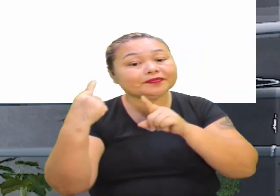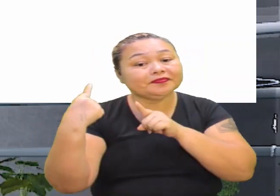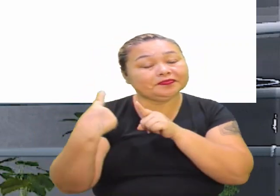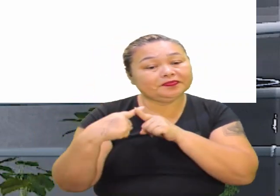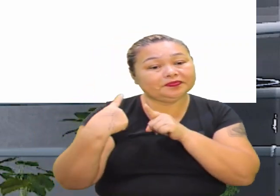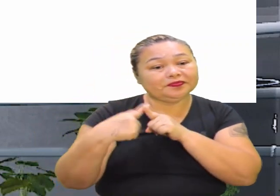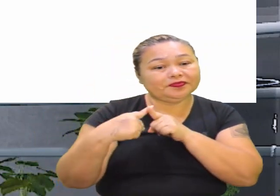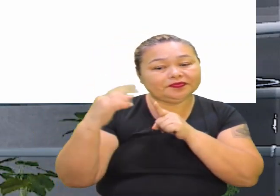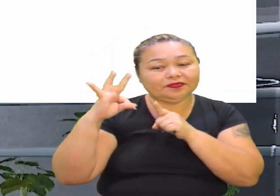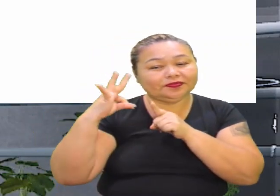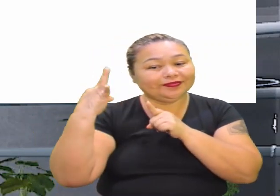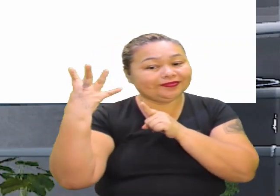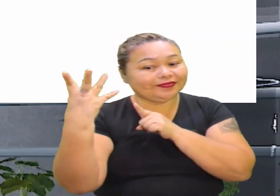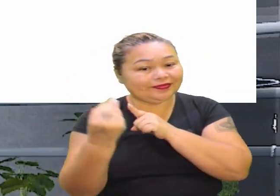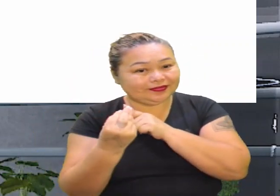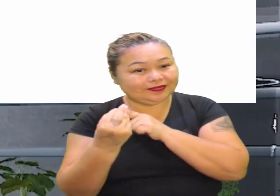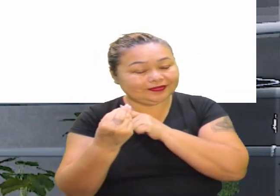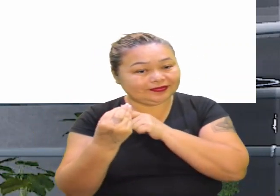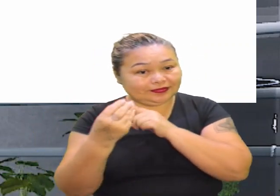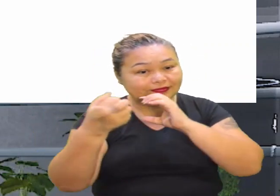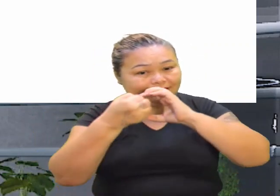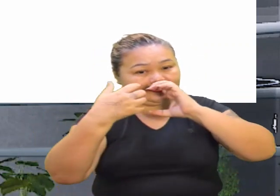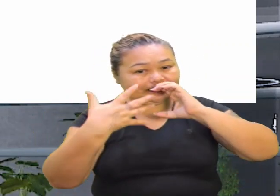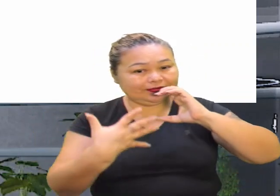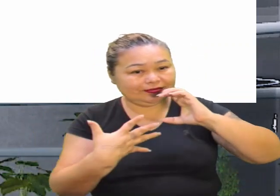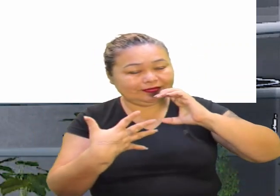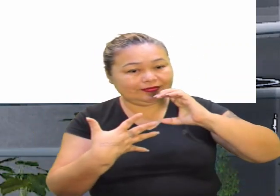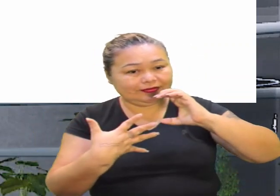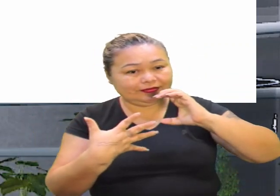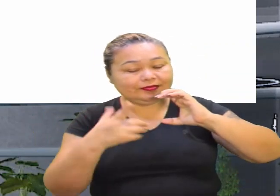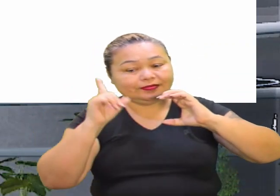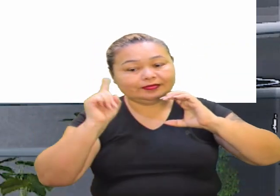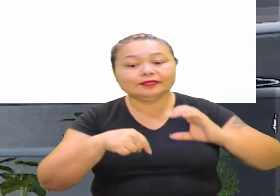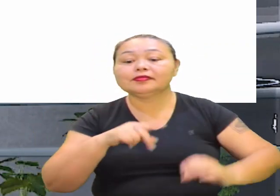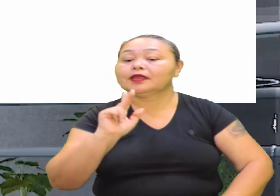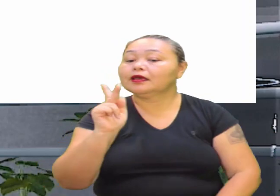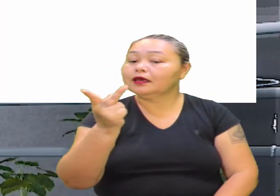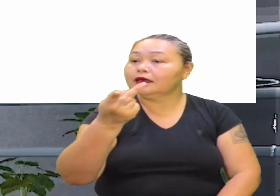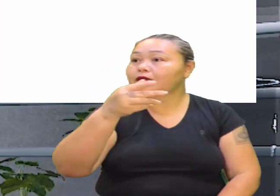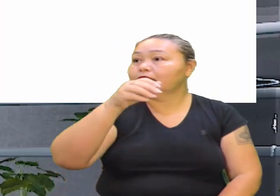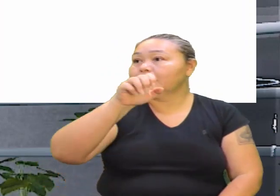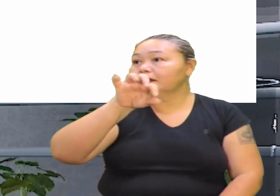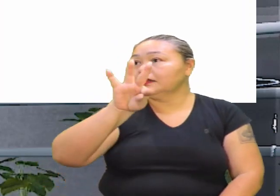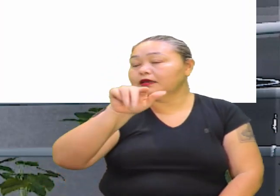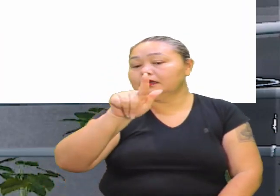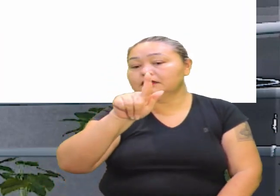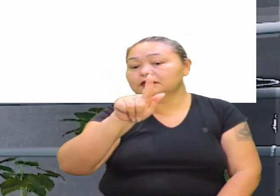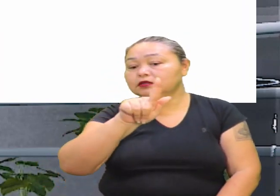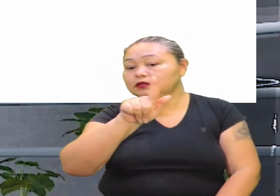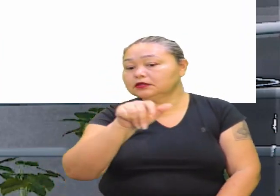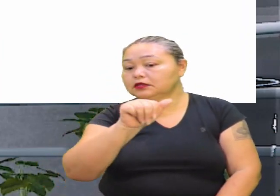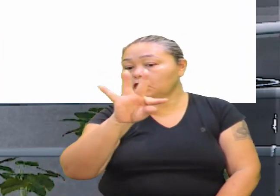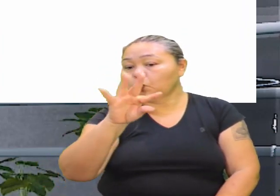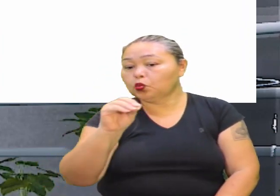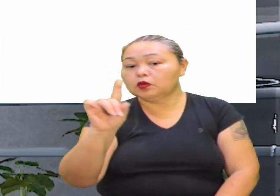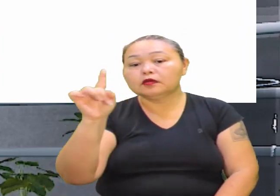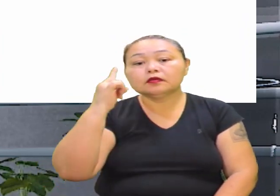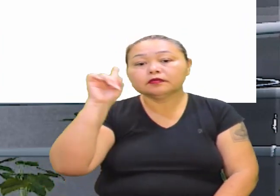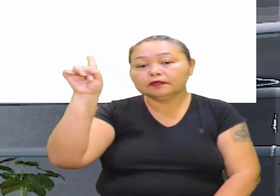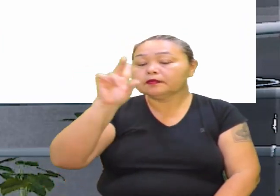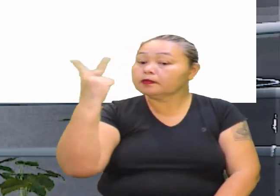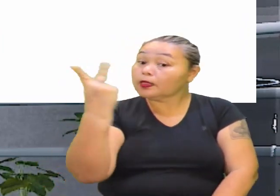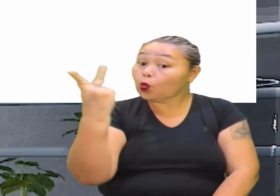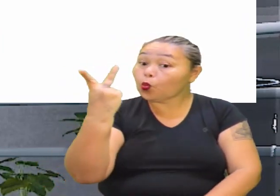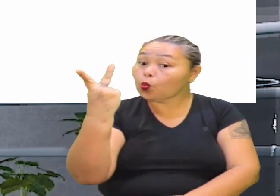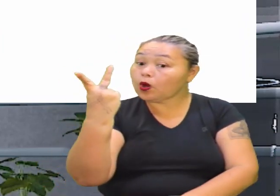Porque todos são, para essa característica, heterozigoto. E quando são iguaizinhos, igual os